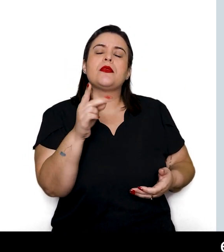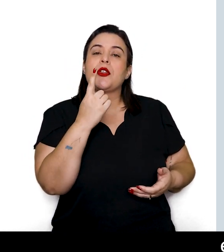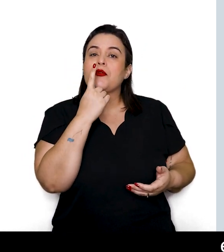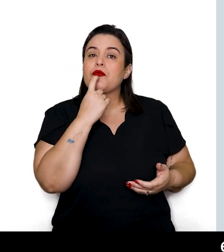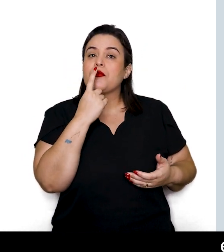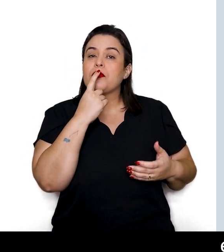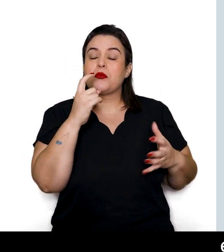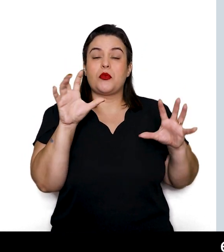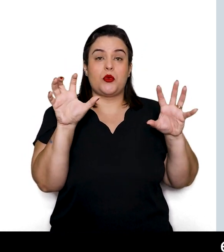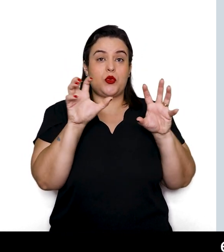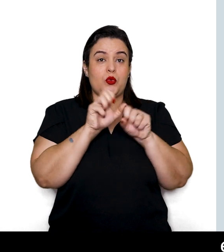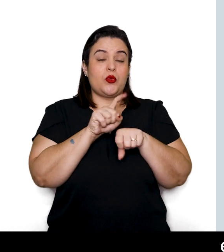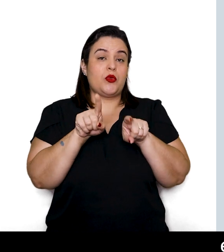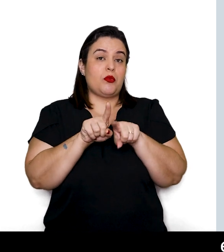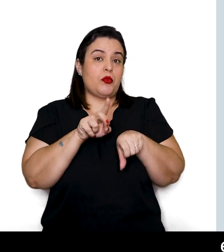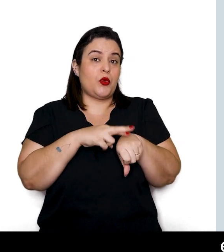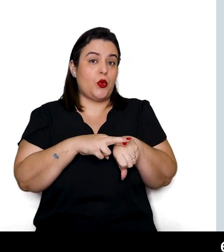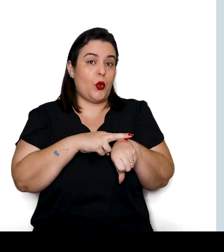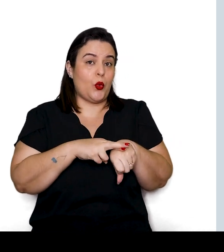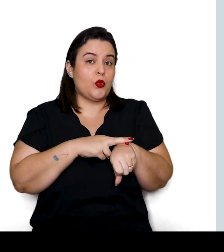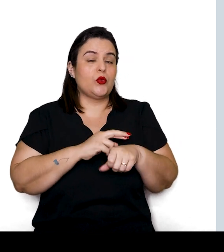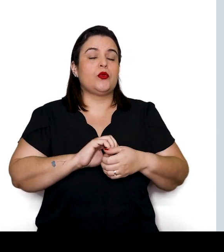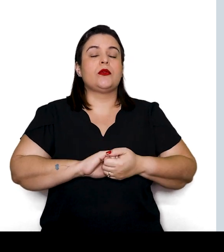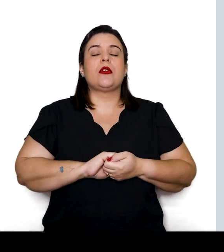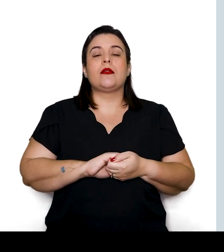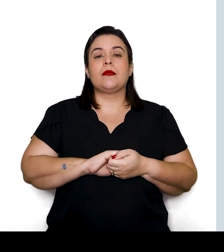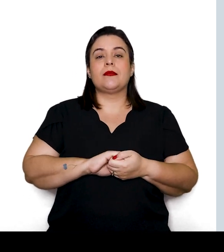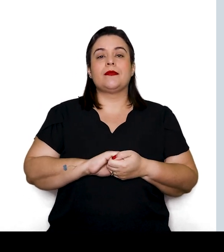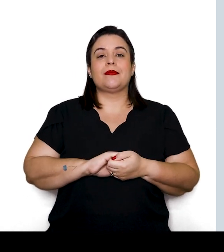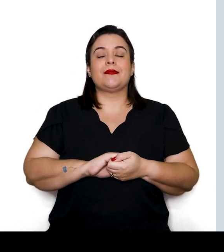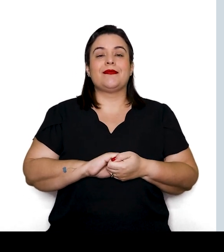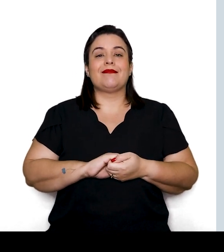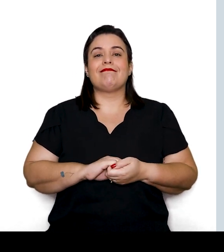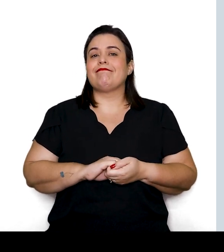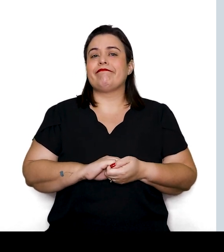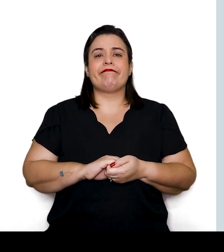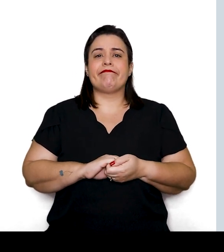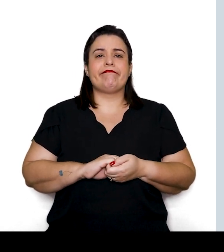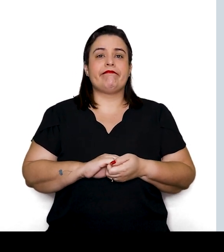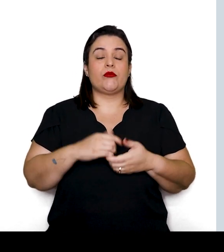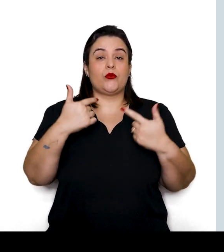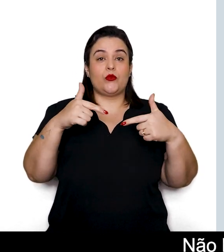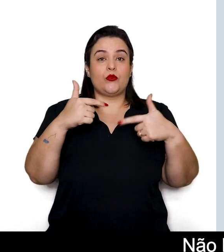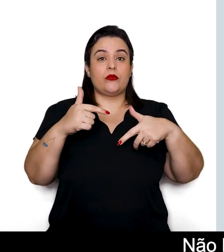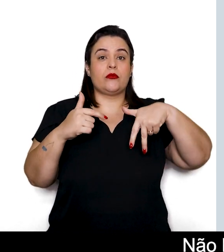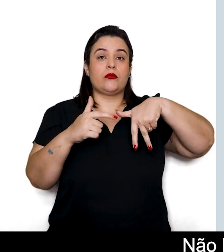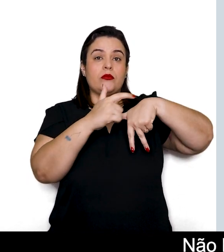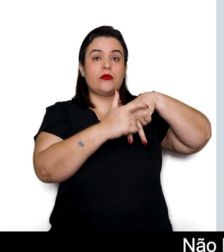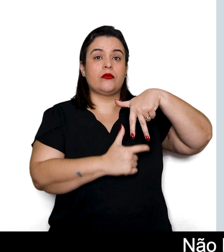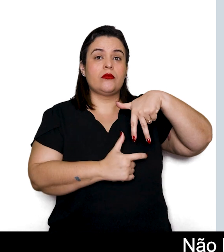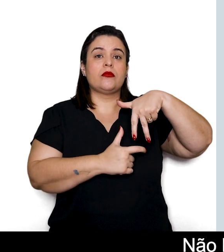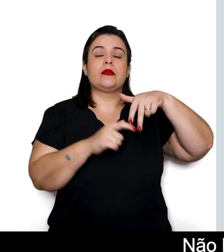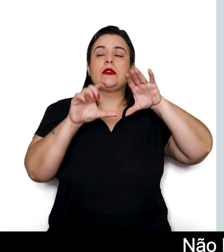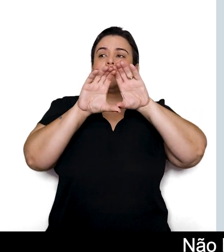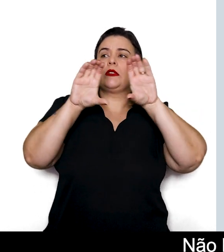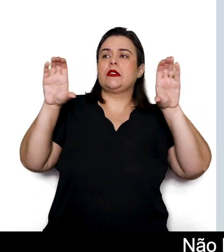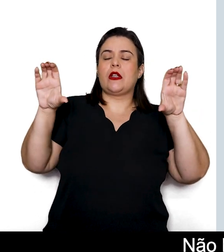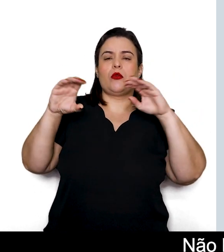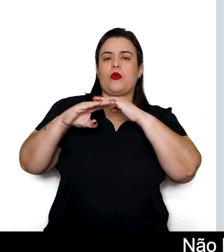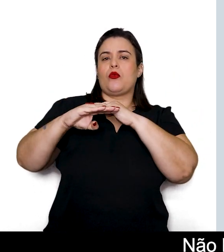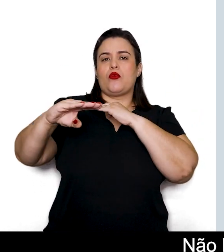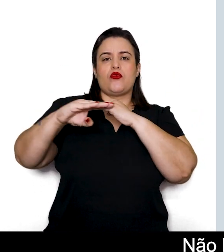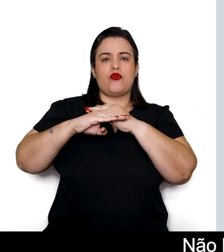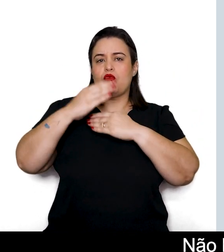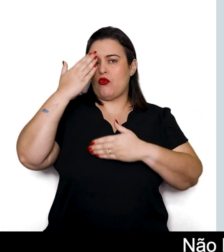e toques de vermelho escuro e roxo, com camadas grossas que criam textura. Não há presença de figuras